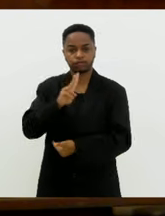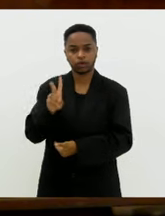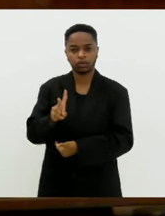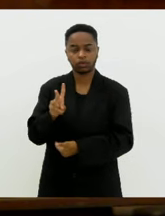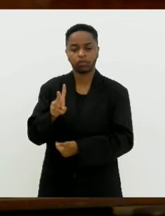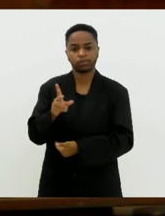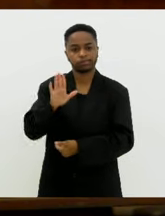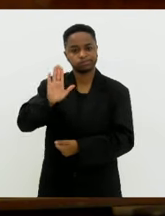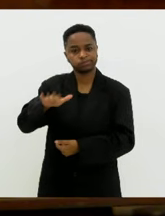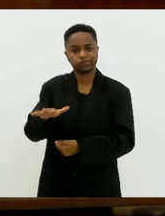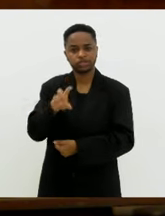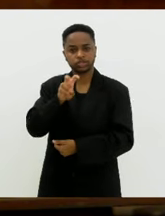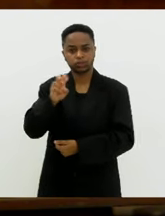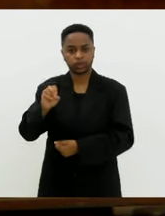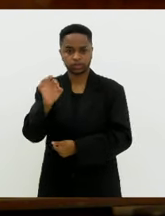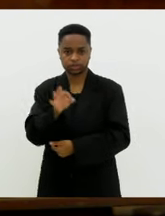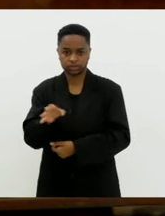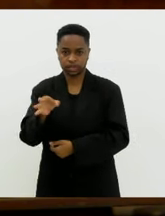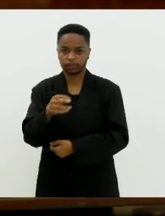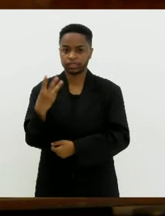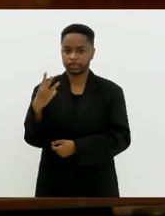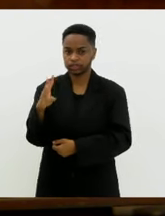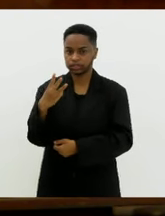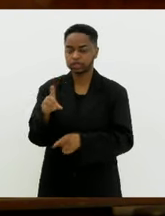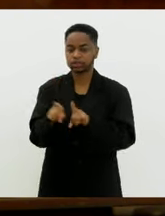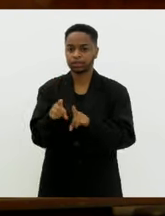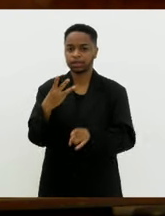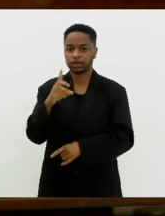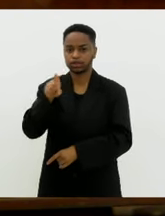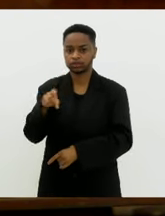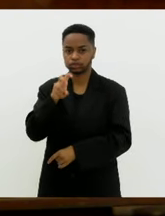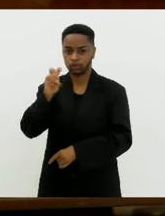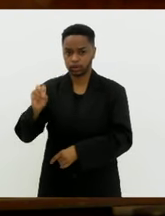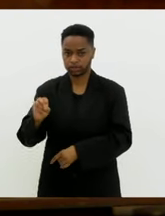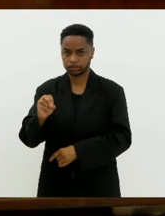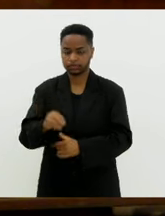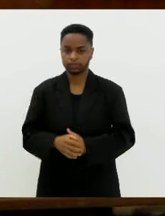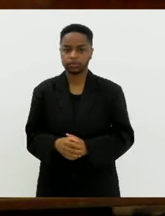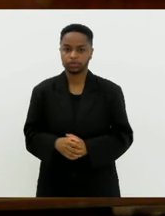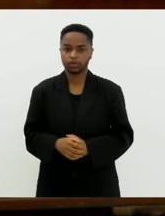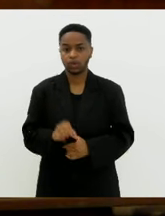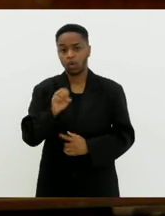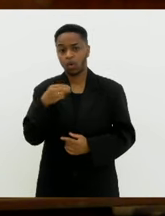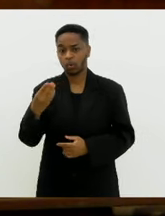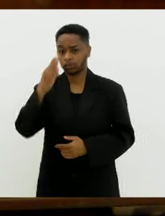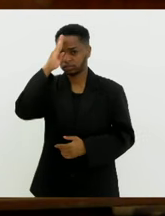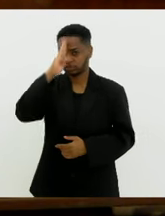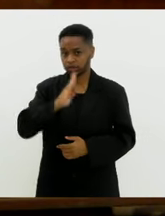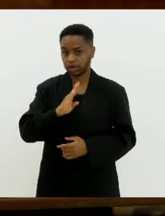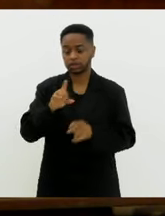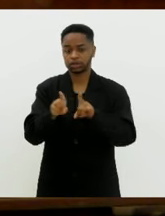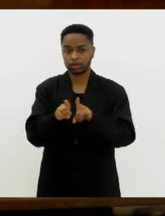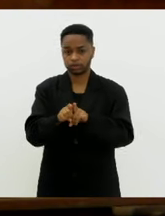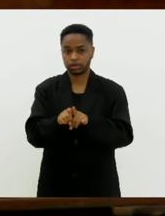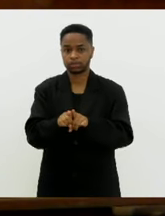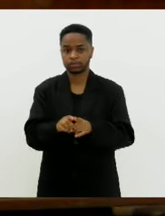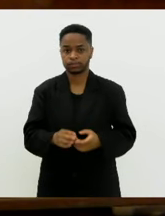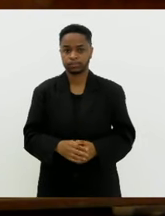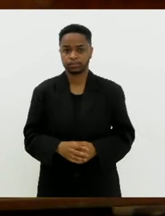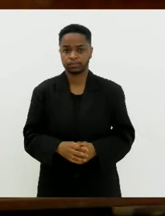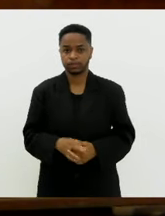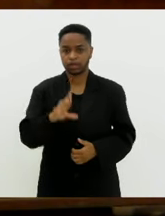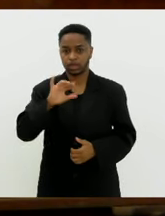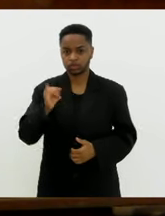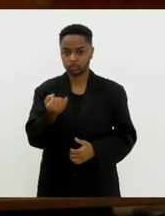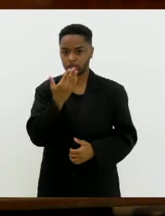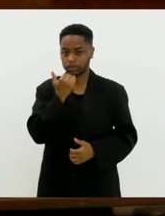centavos, R$ 3,00 e R$ 3,50, ou gratuitamente pelo RJ Alimenta.